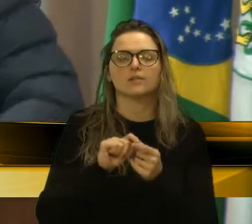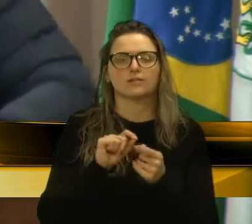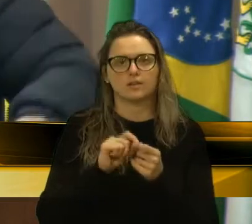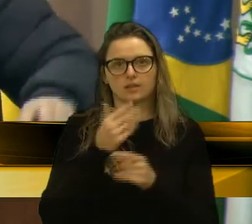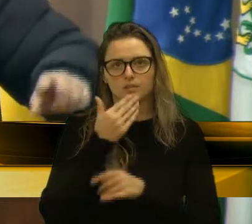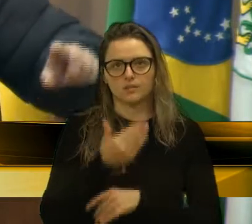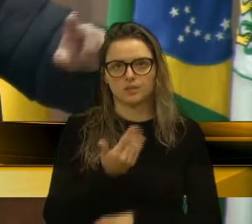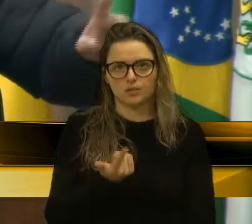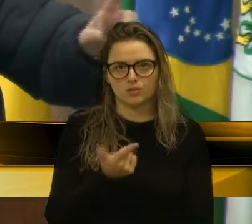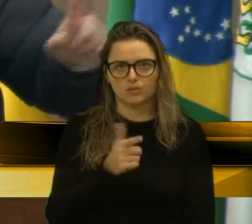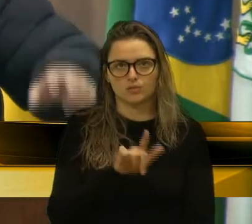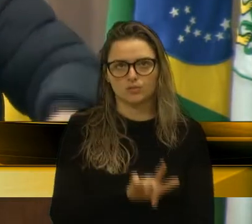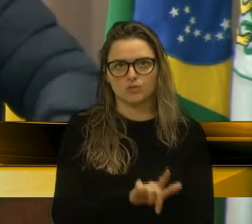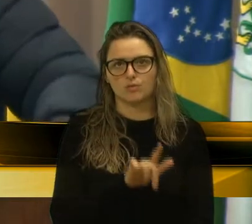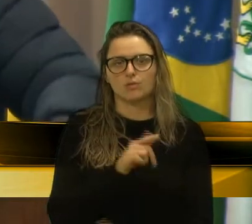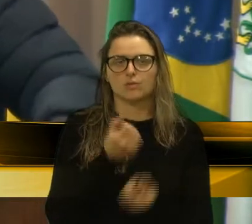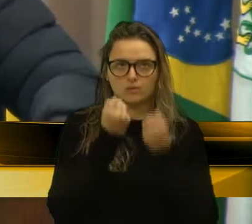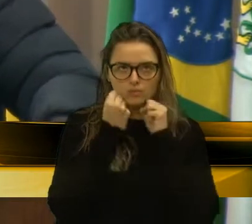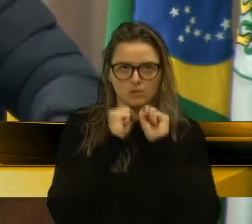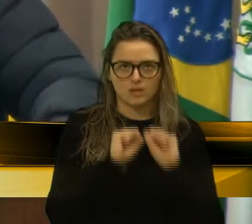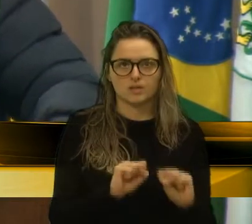então, a